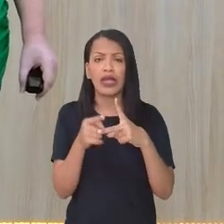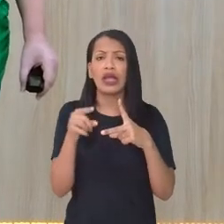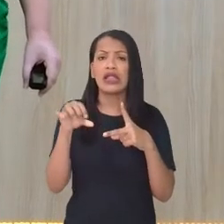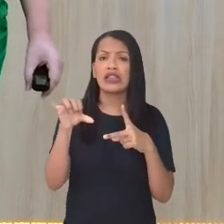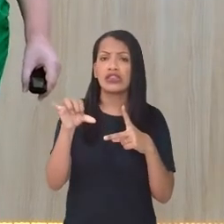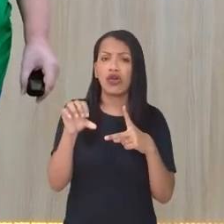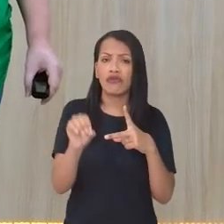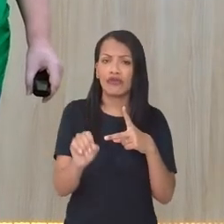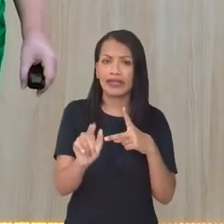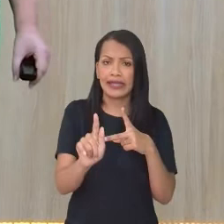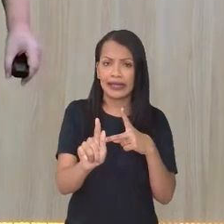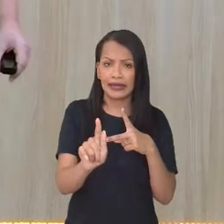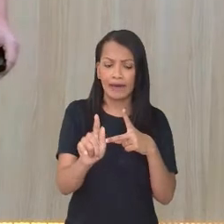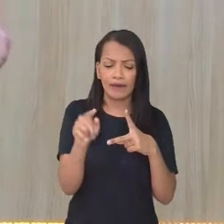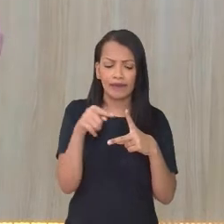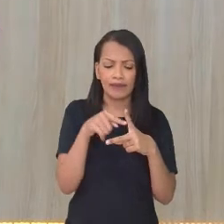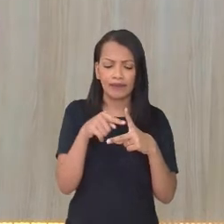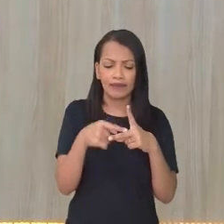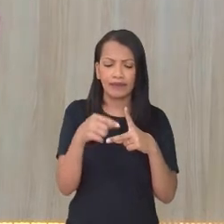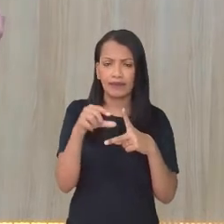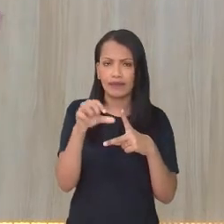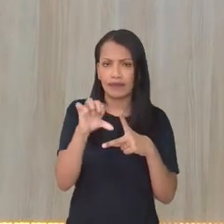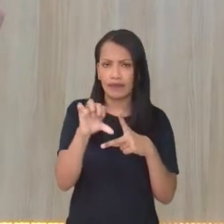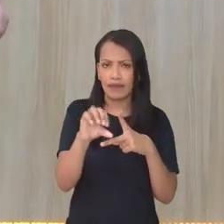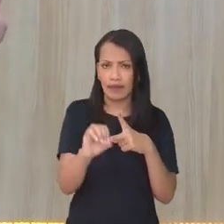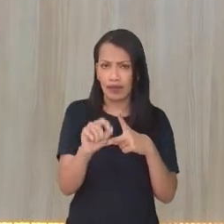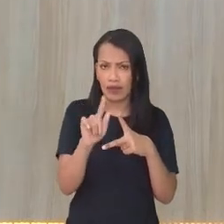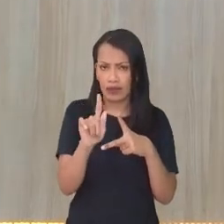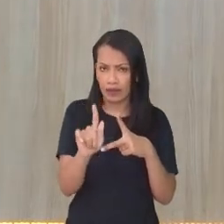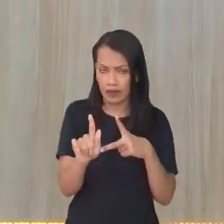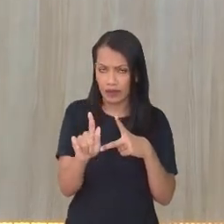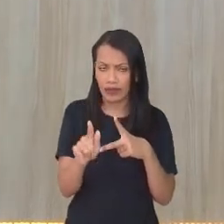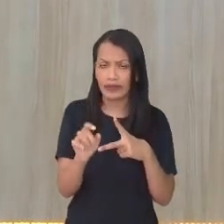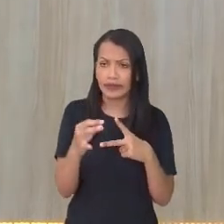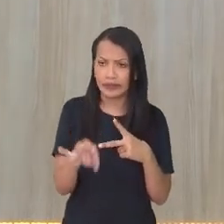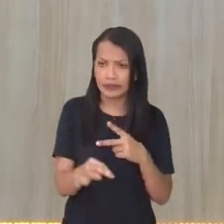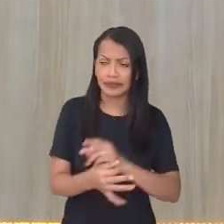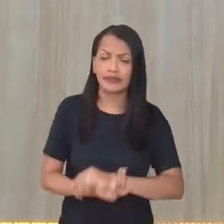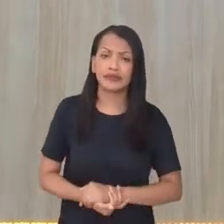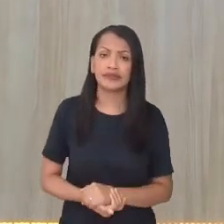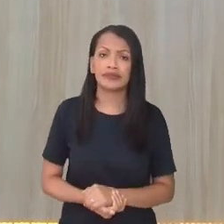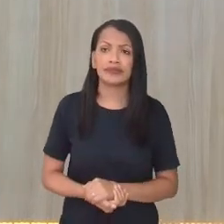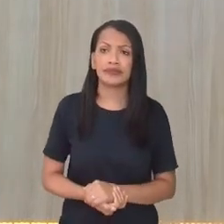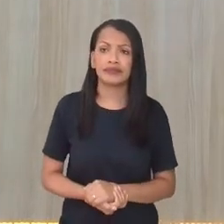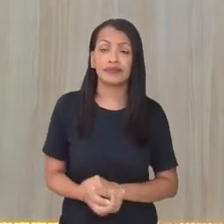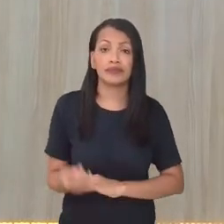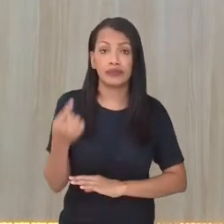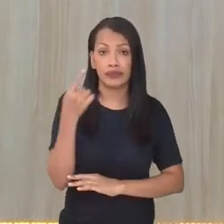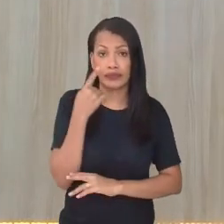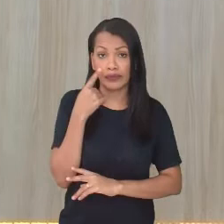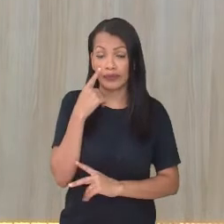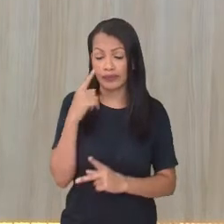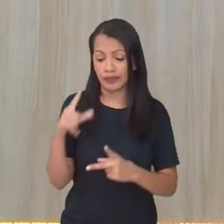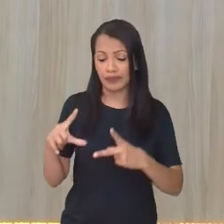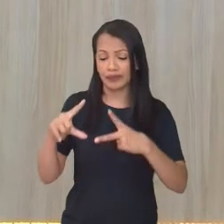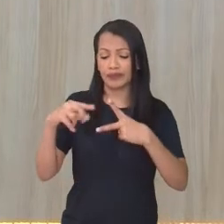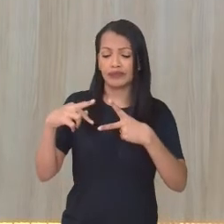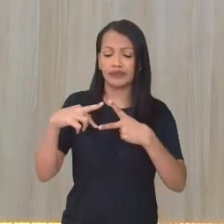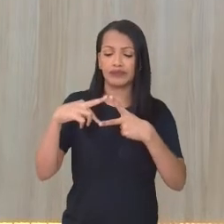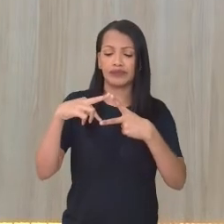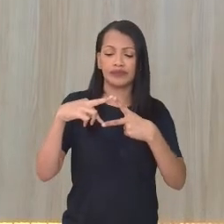90 graus, tá? É a quina. Veja, os lados opostos